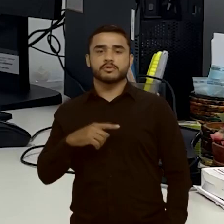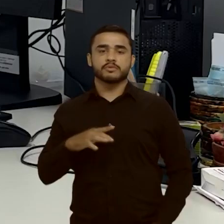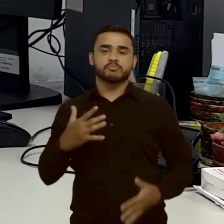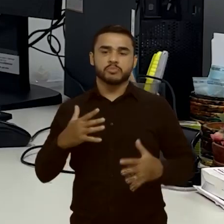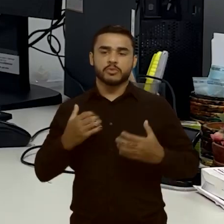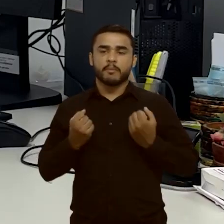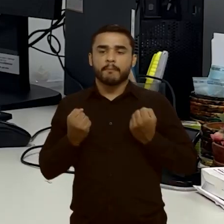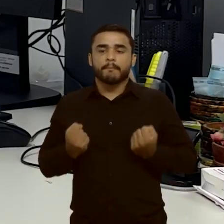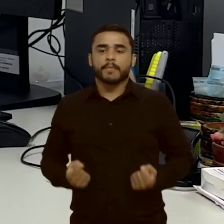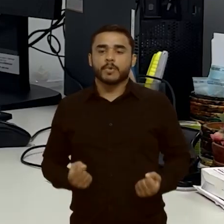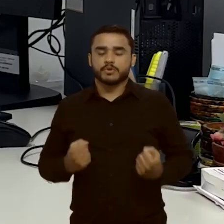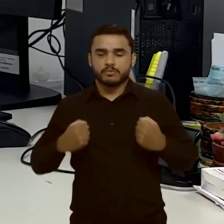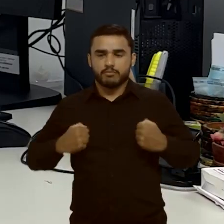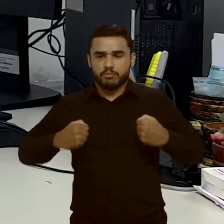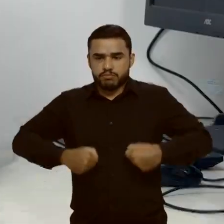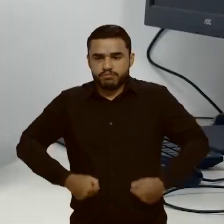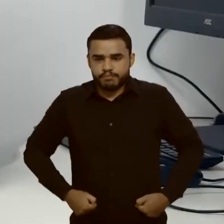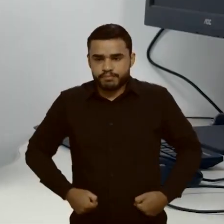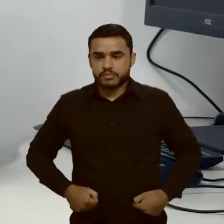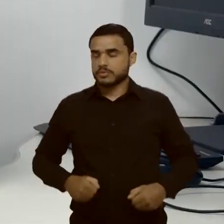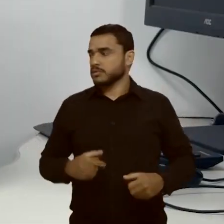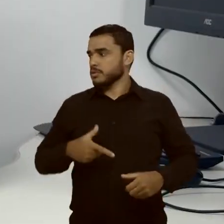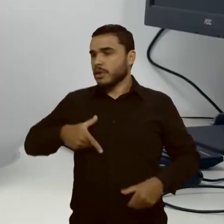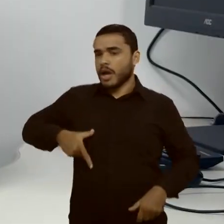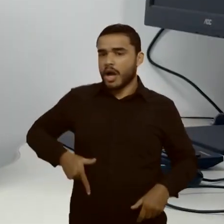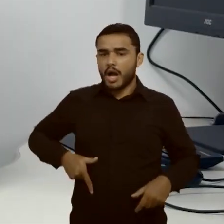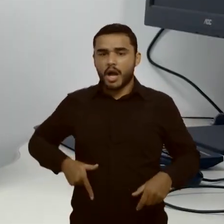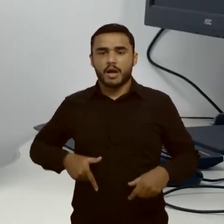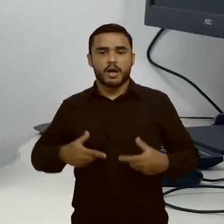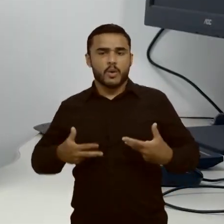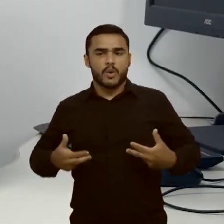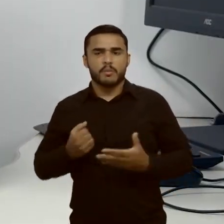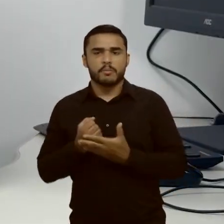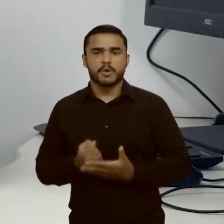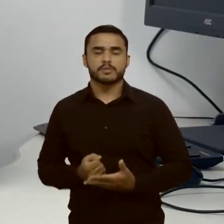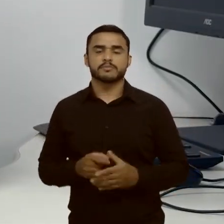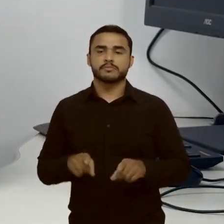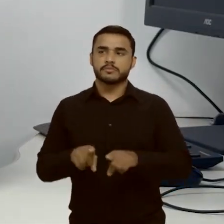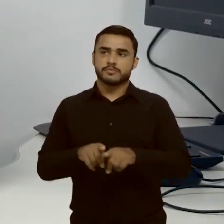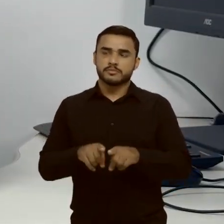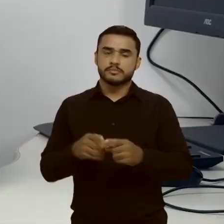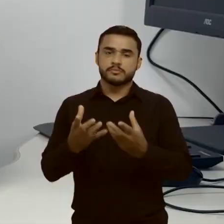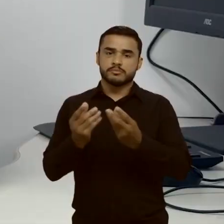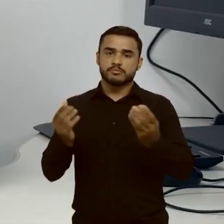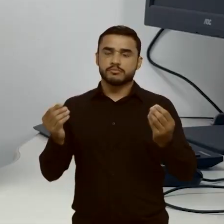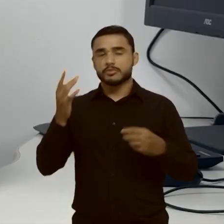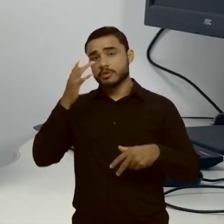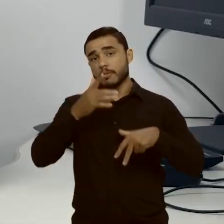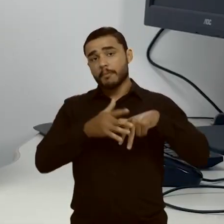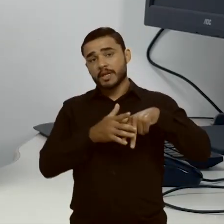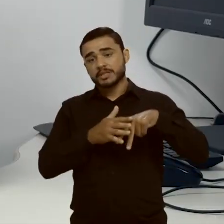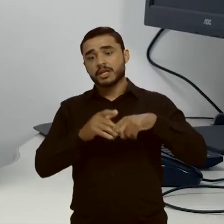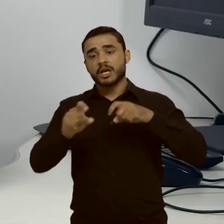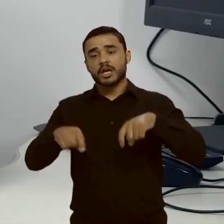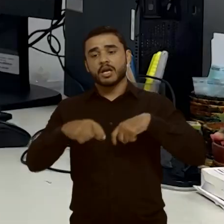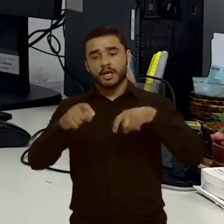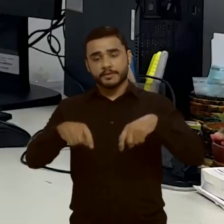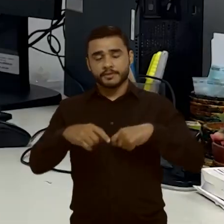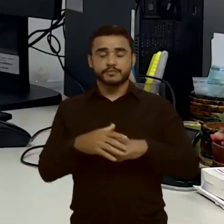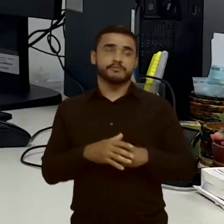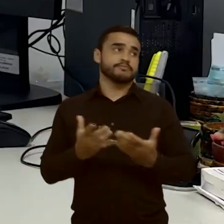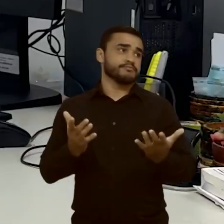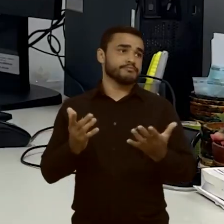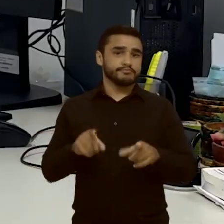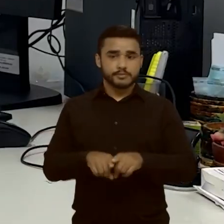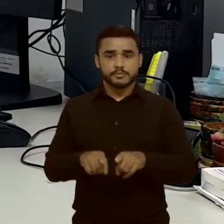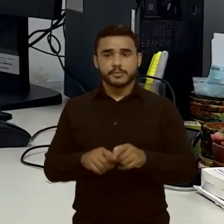quilos de colete, armamento, né? A gente vê muito paciente agricultor também com hérnia. Às vezes gari, né, que